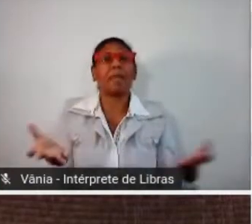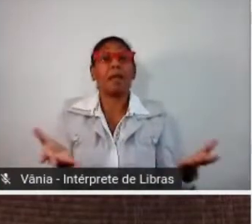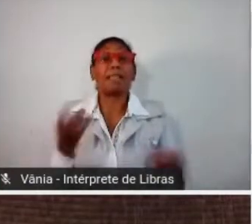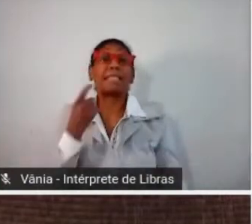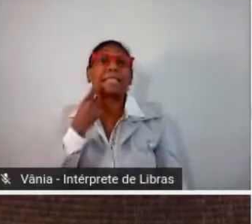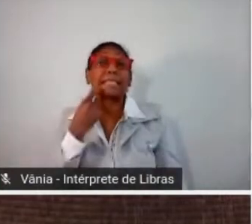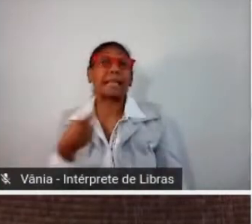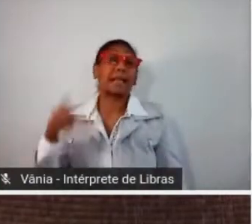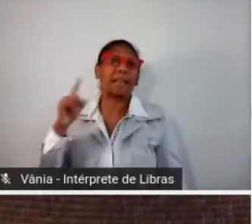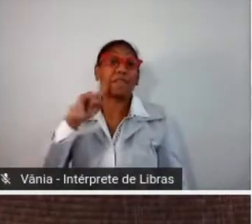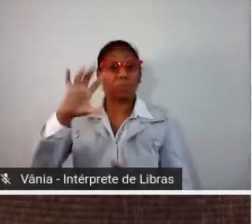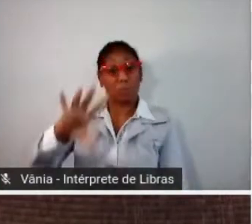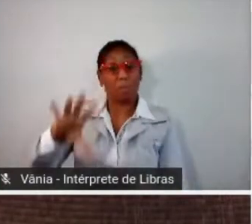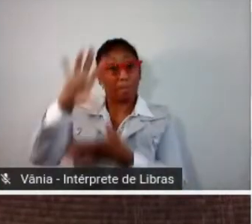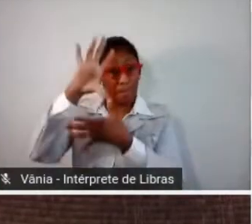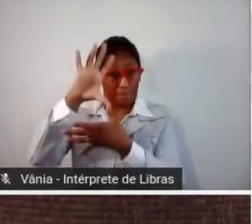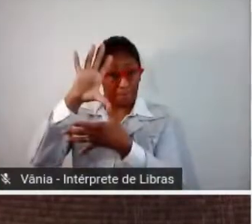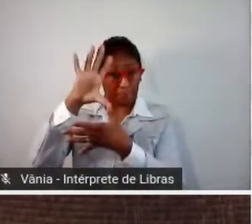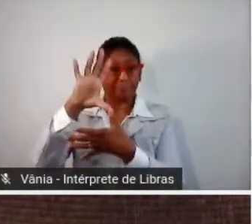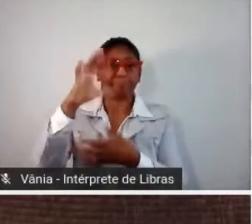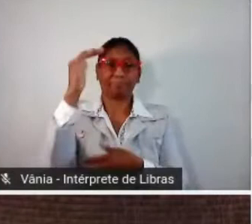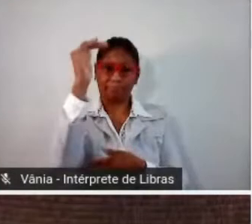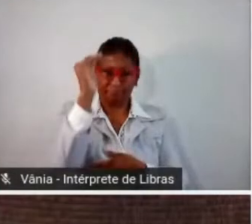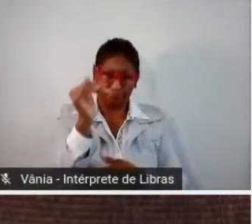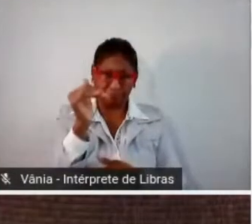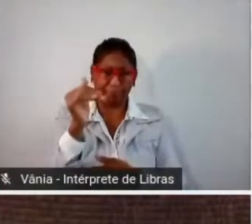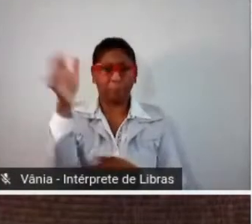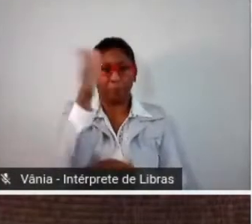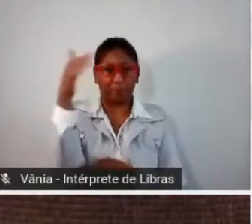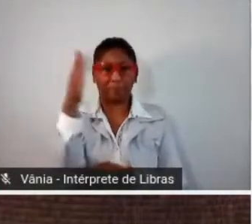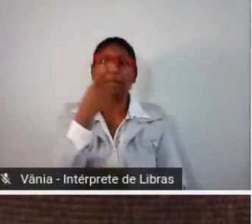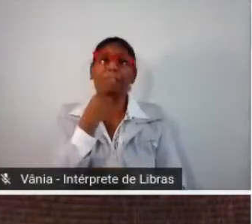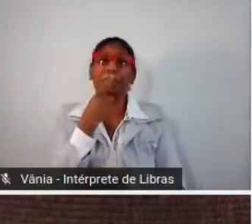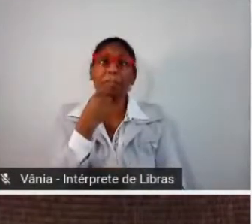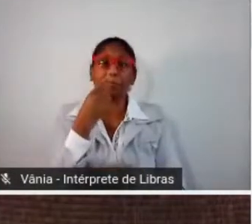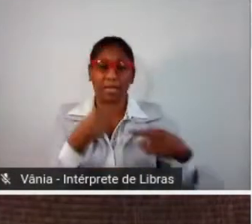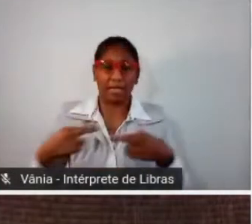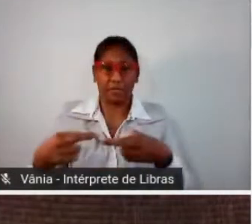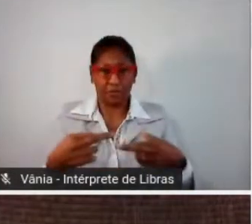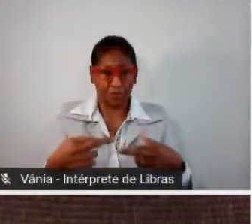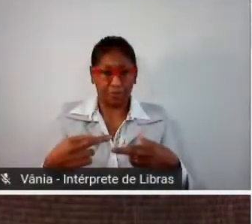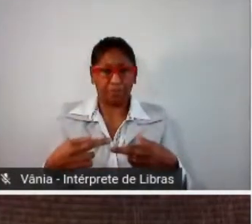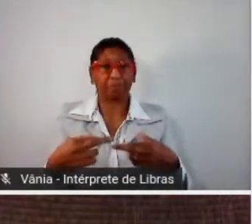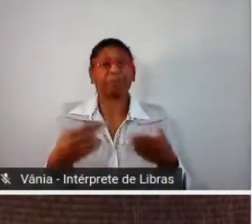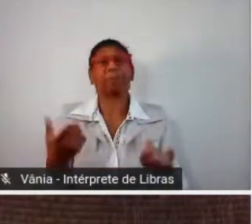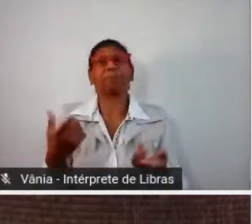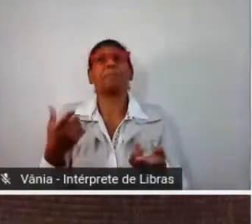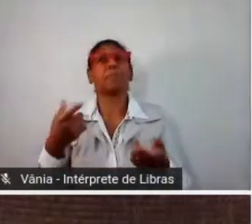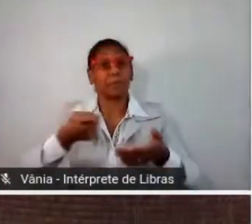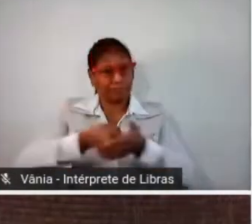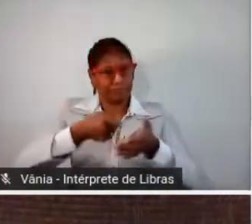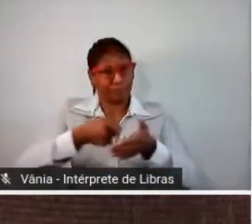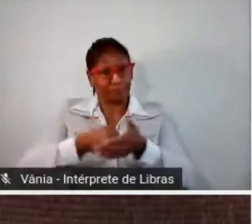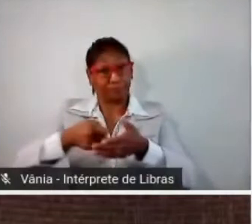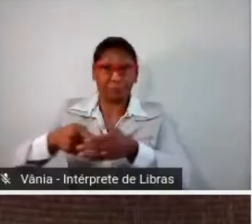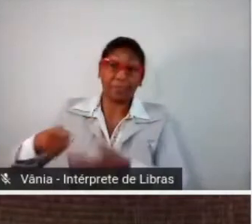era este mapa aqui, né, com estas regiões que estavam em bandeira vermelha. A gente recebeu os recursos